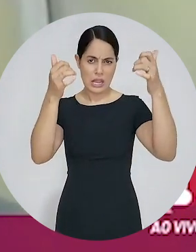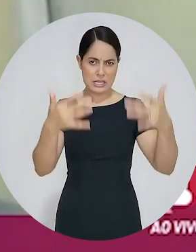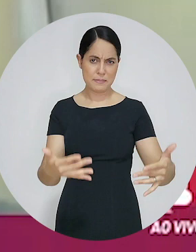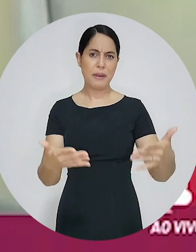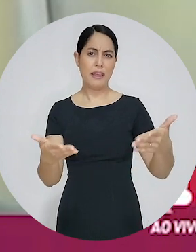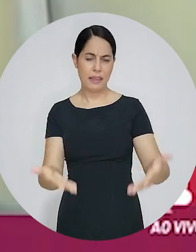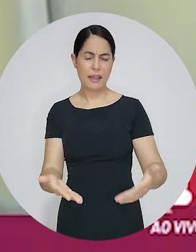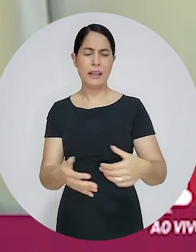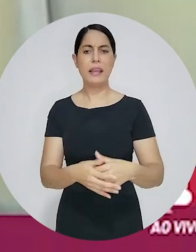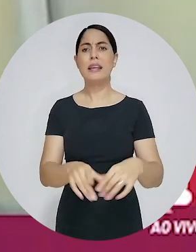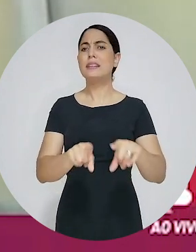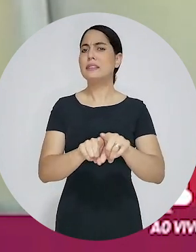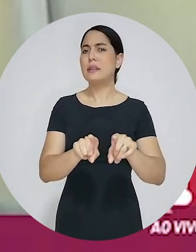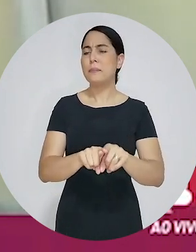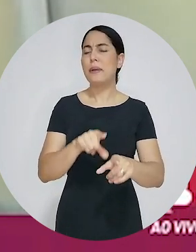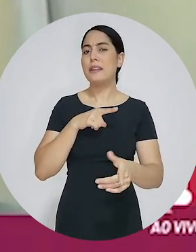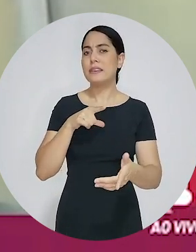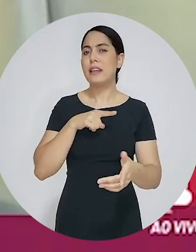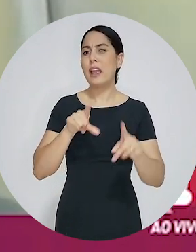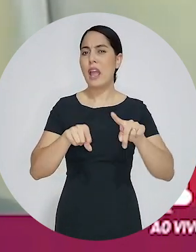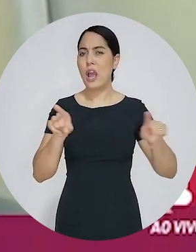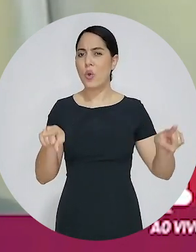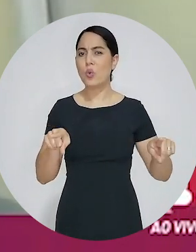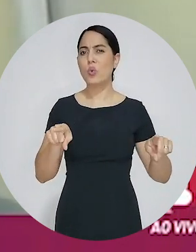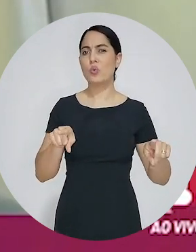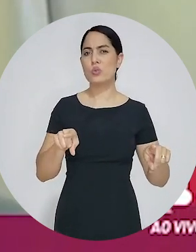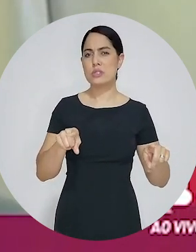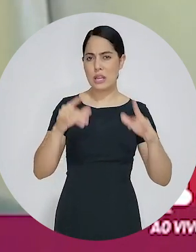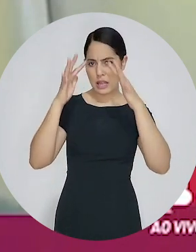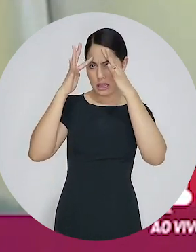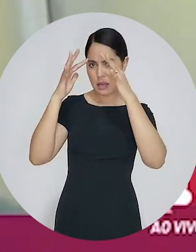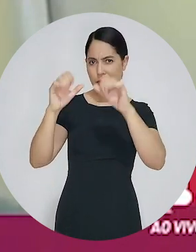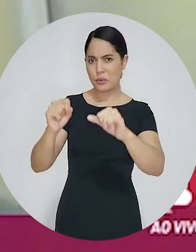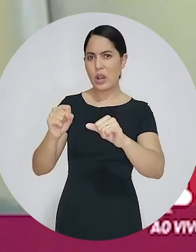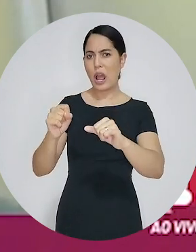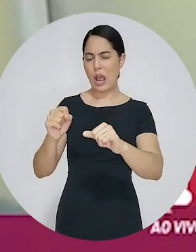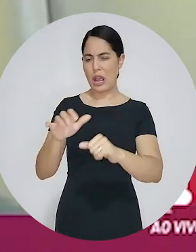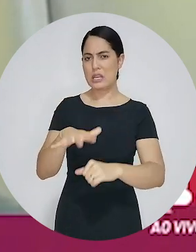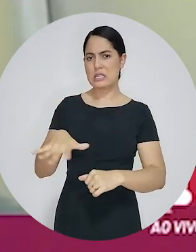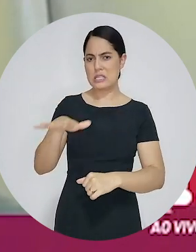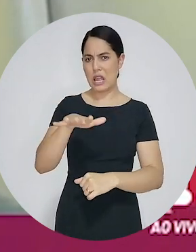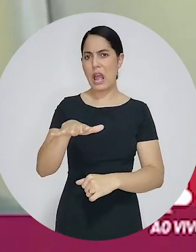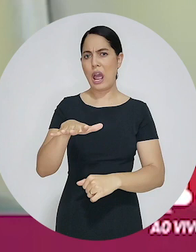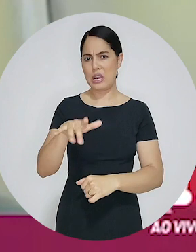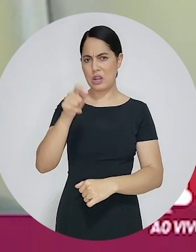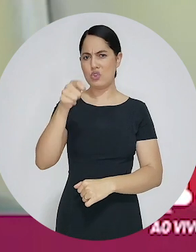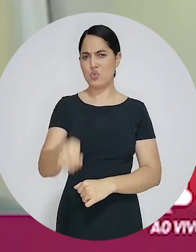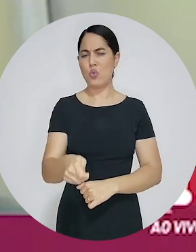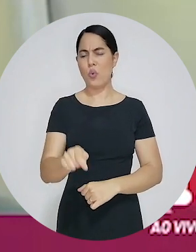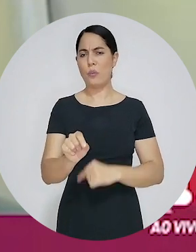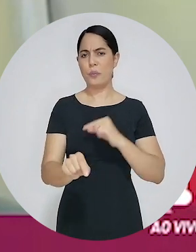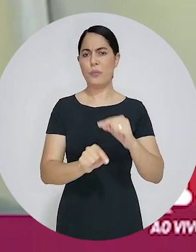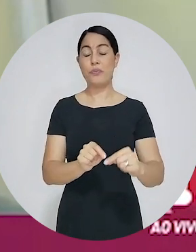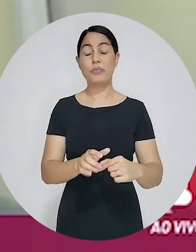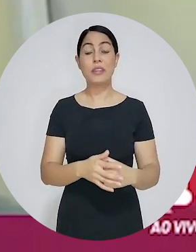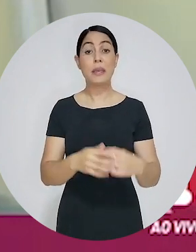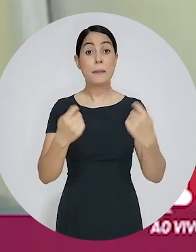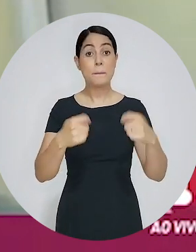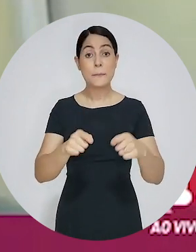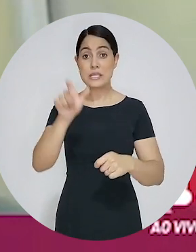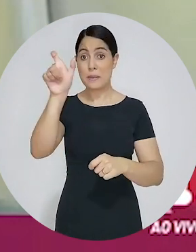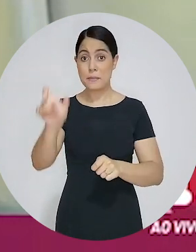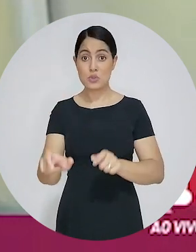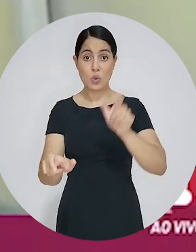da doutrina, né, e até mesmo de alguns precedentes julgados de tribunais, que a separação de fato ela somente se caracteriza